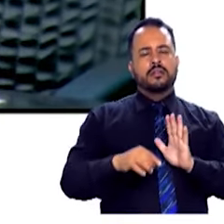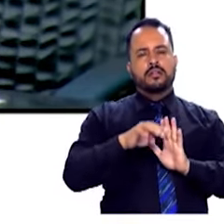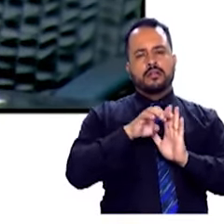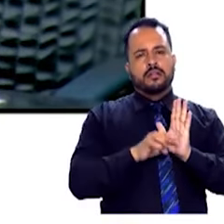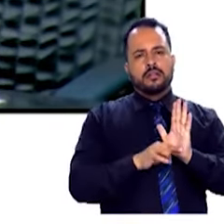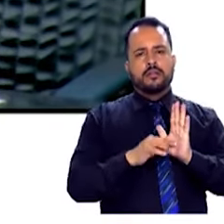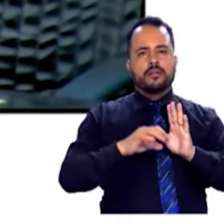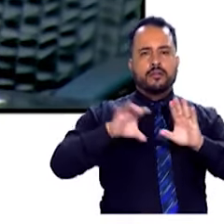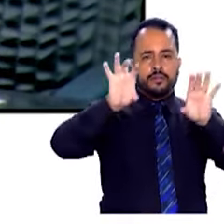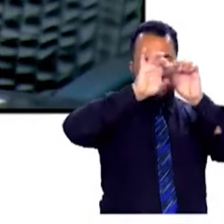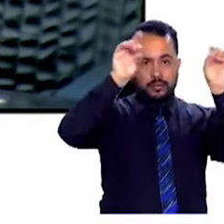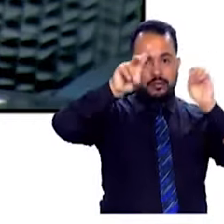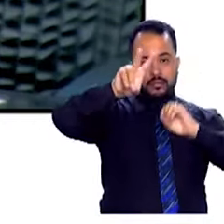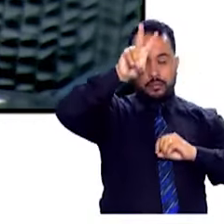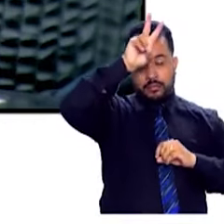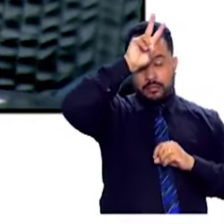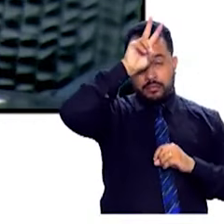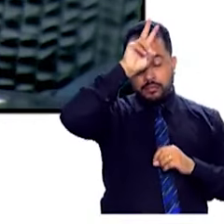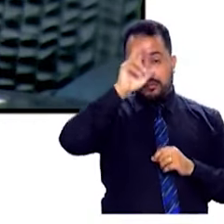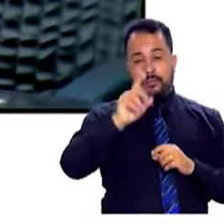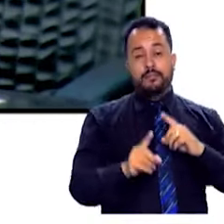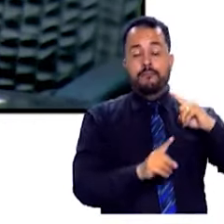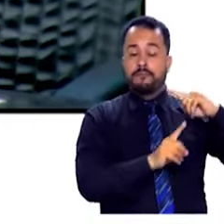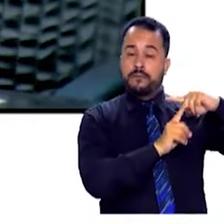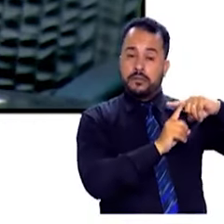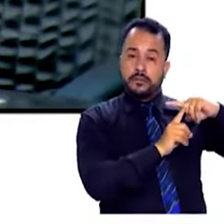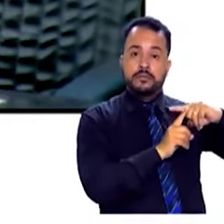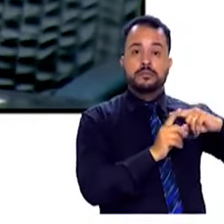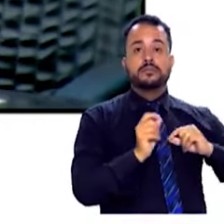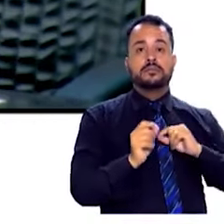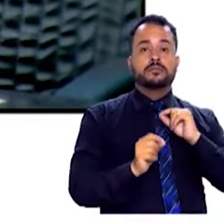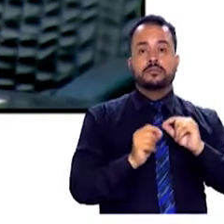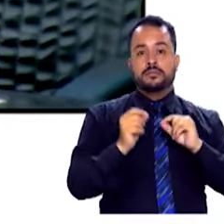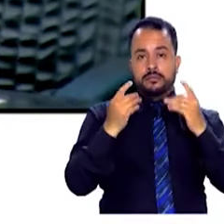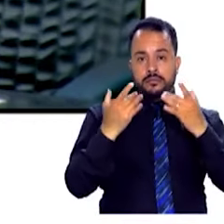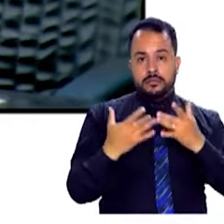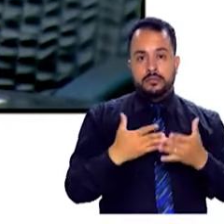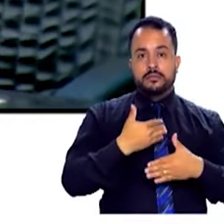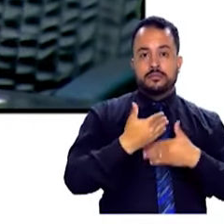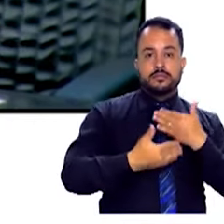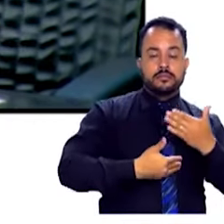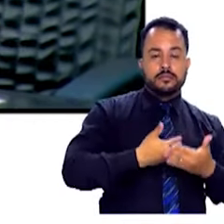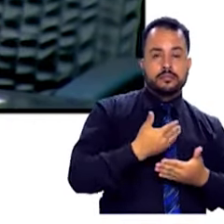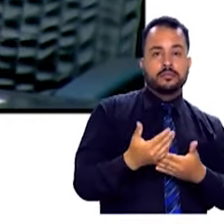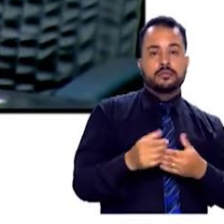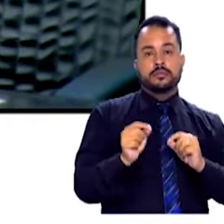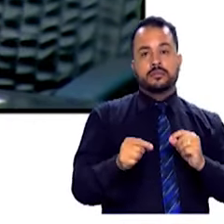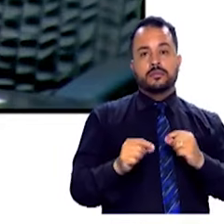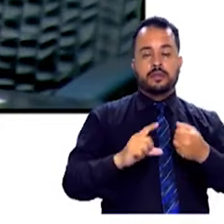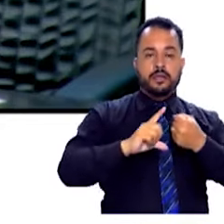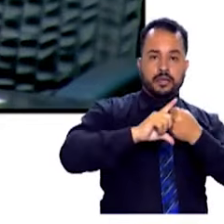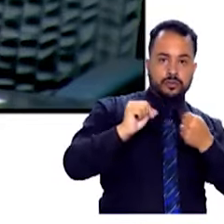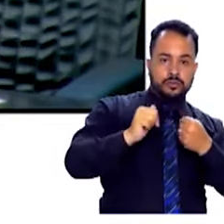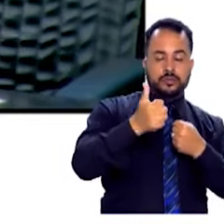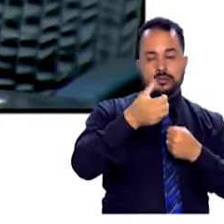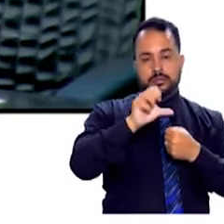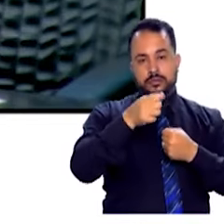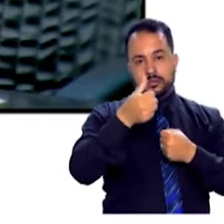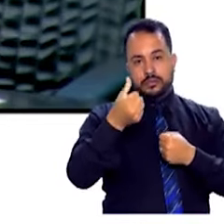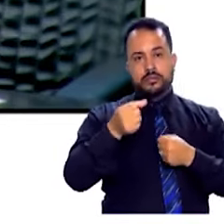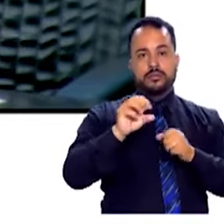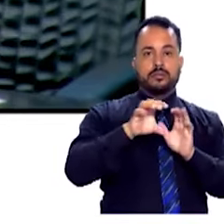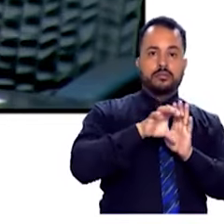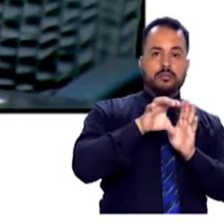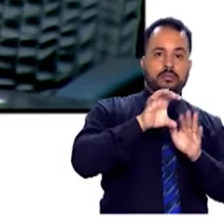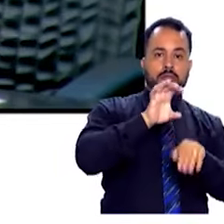per é um filtro positivo que é a chamada procedência excepcional prevista no artigo 387 do código do processo civil